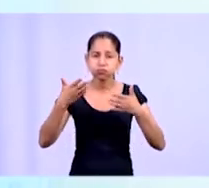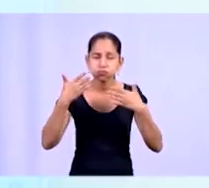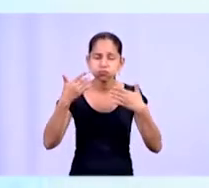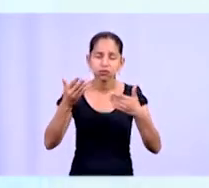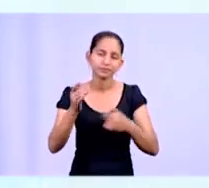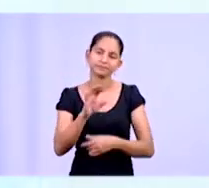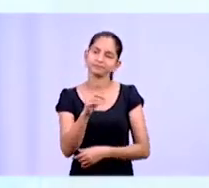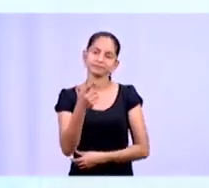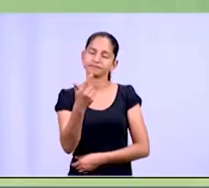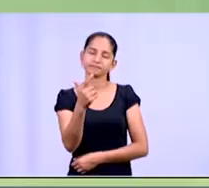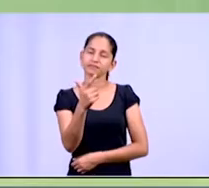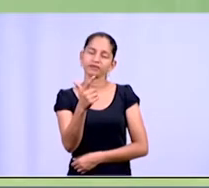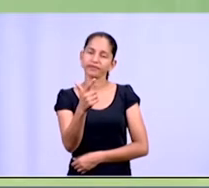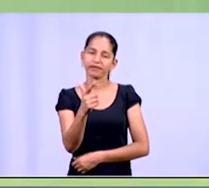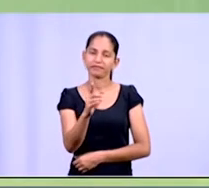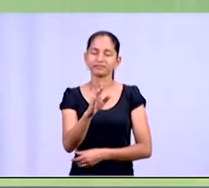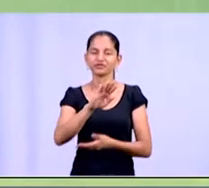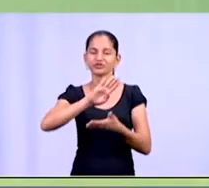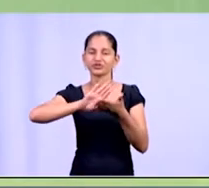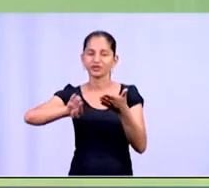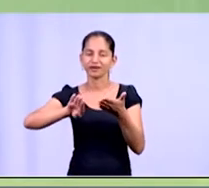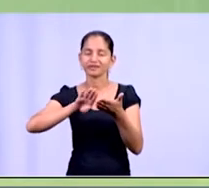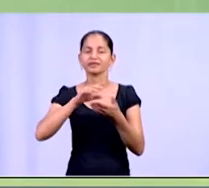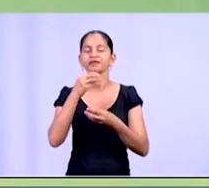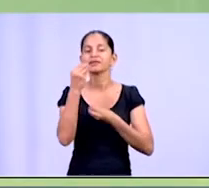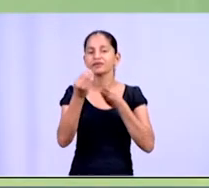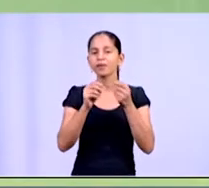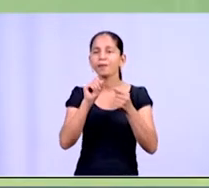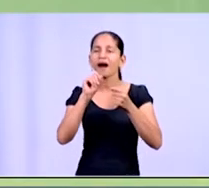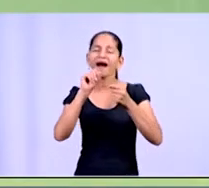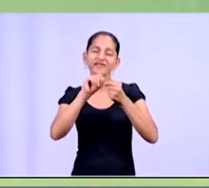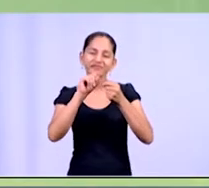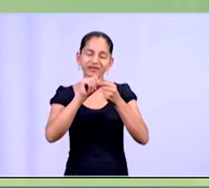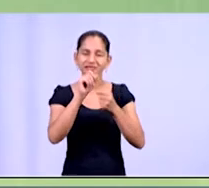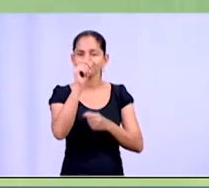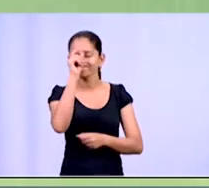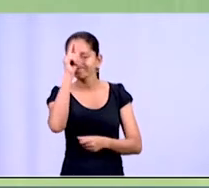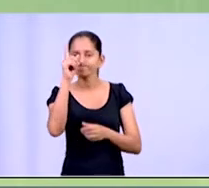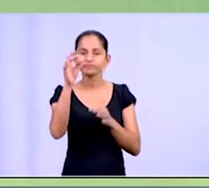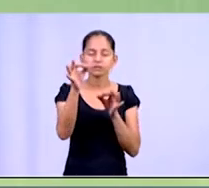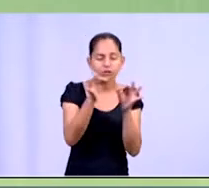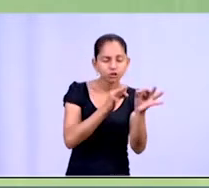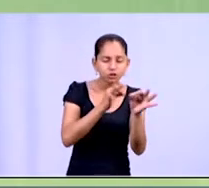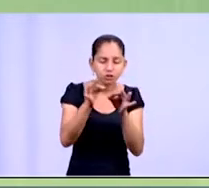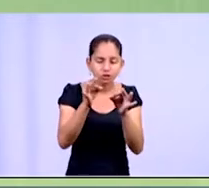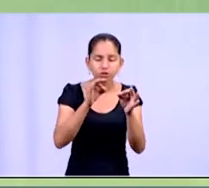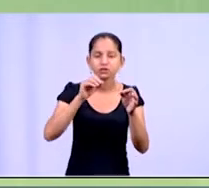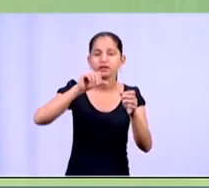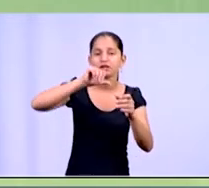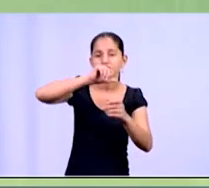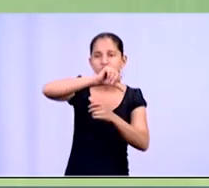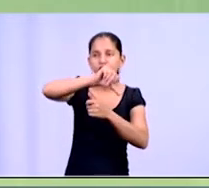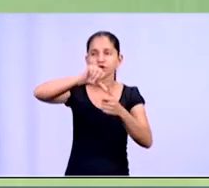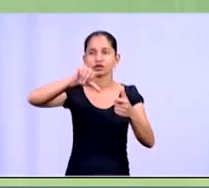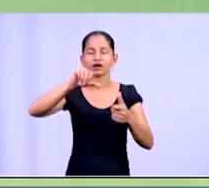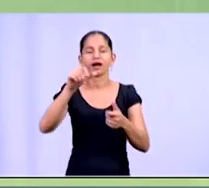uma válvula. Foi aí que criaram o transistor. É o substituto da válvula.